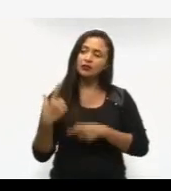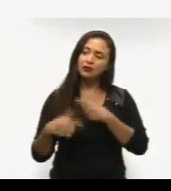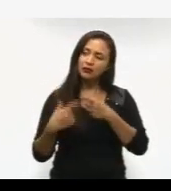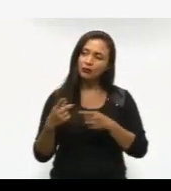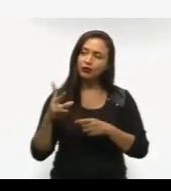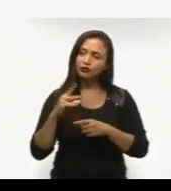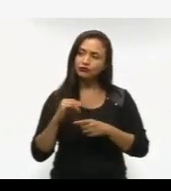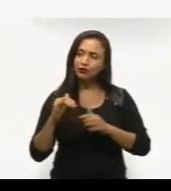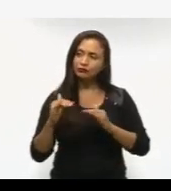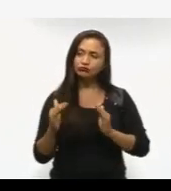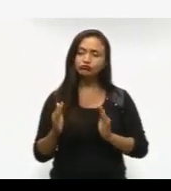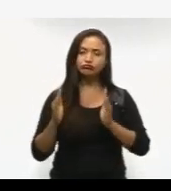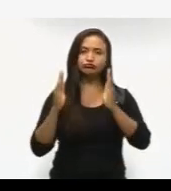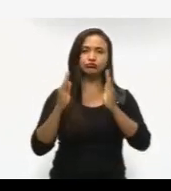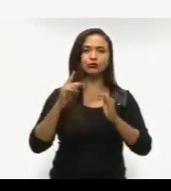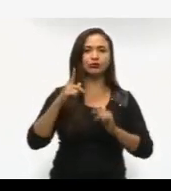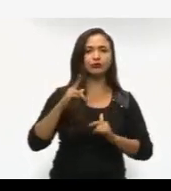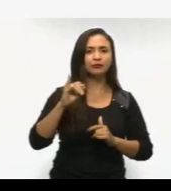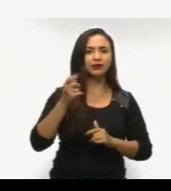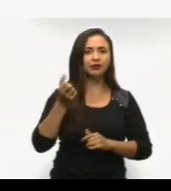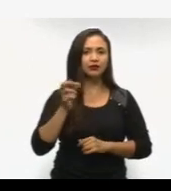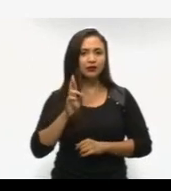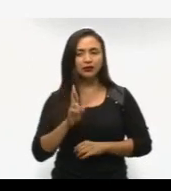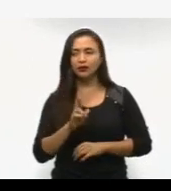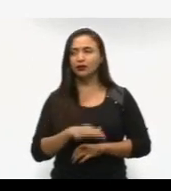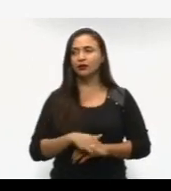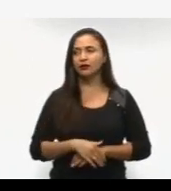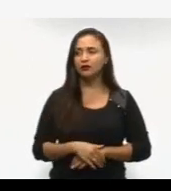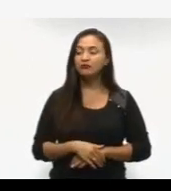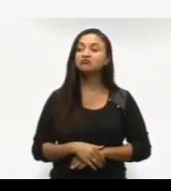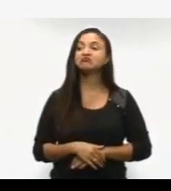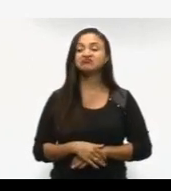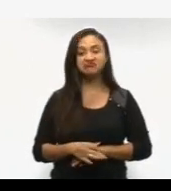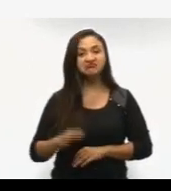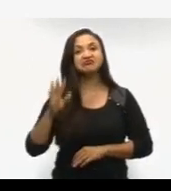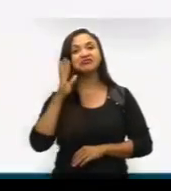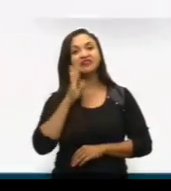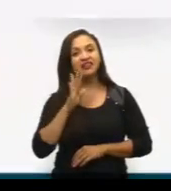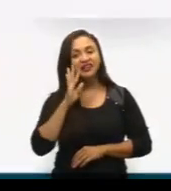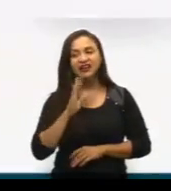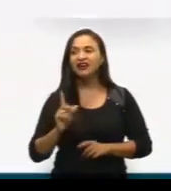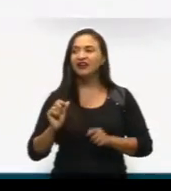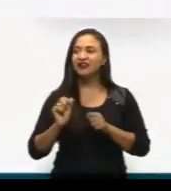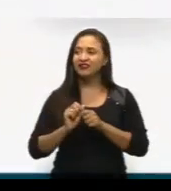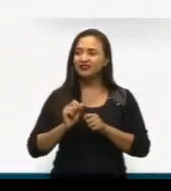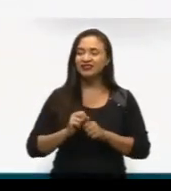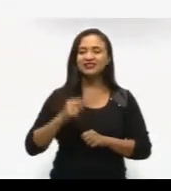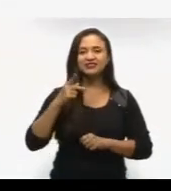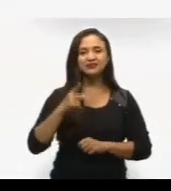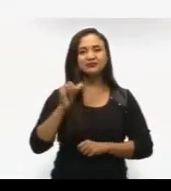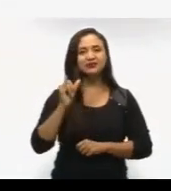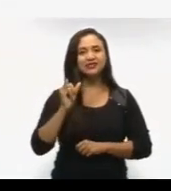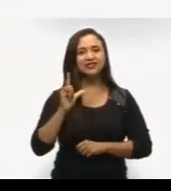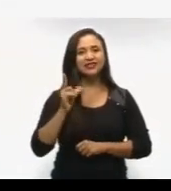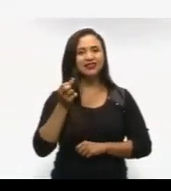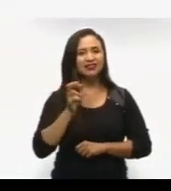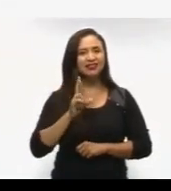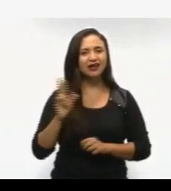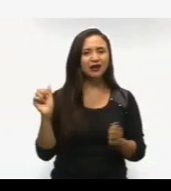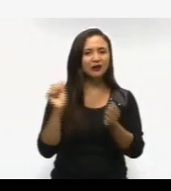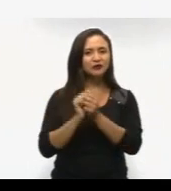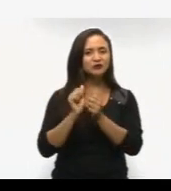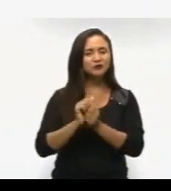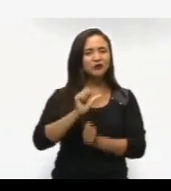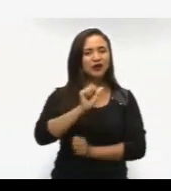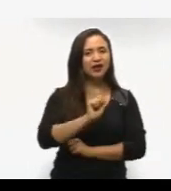subir com os pilares. Professor, bacana, né? Você fez um pilar aí em cima da alvenaria. Bom, vamos